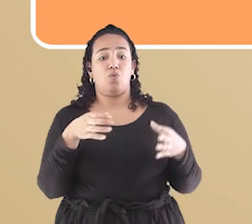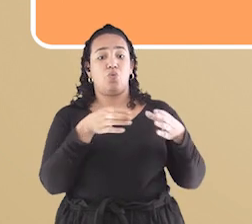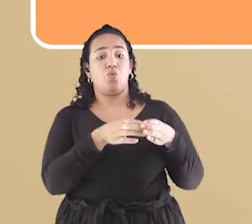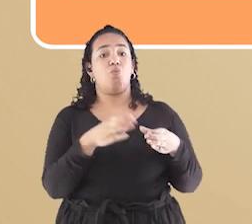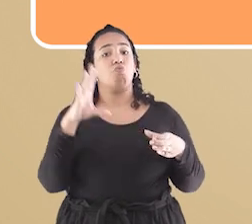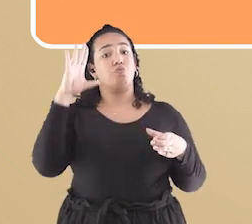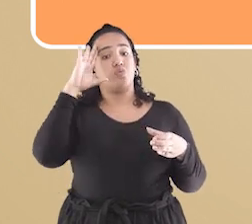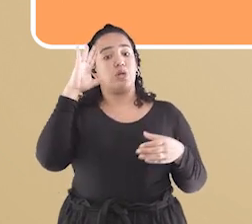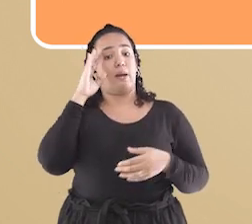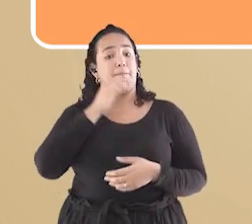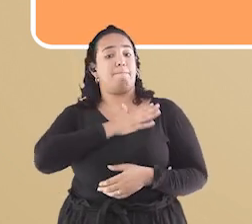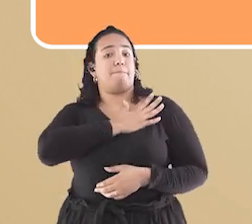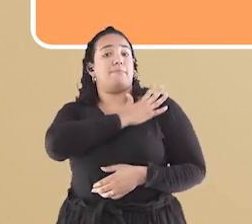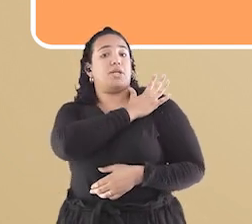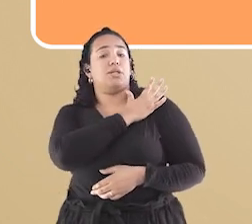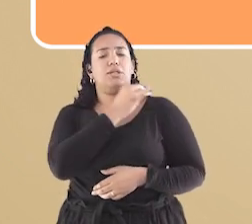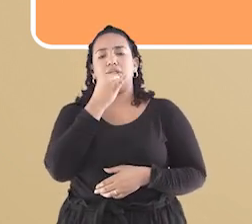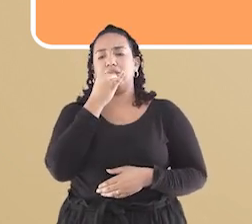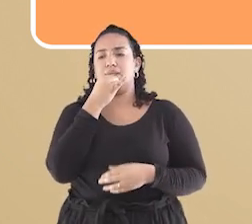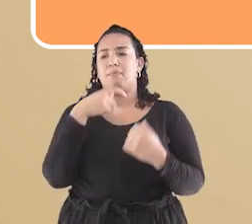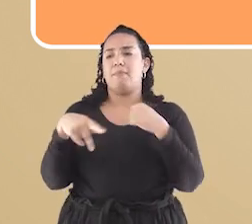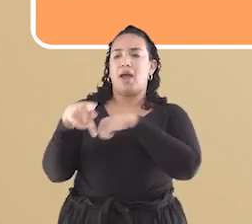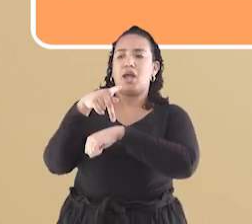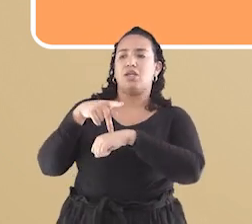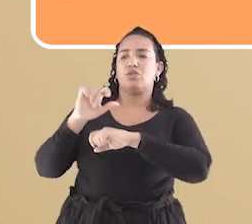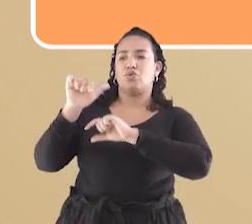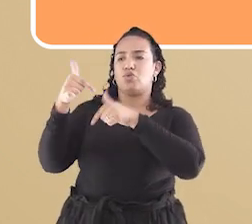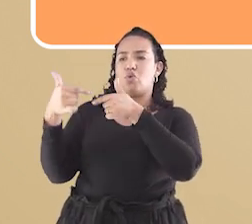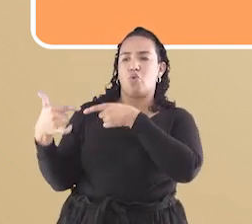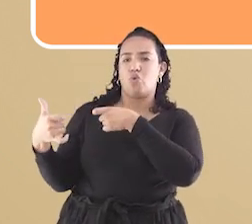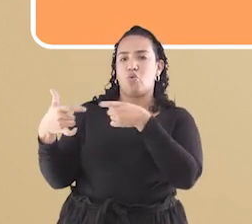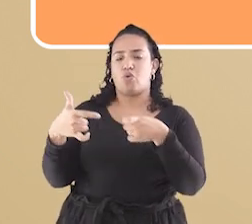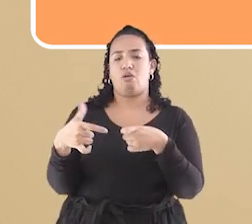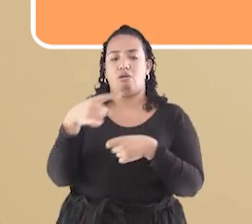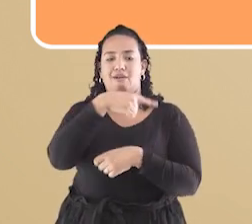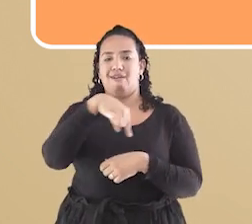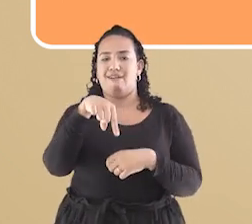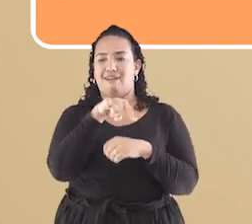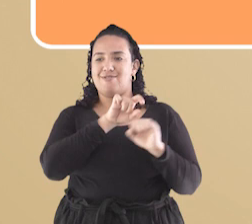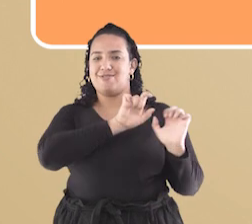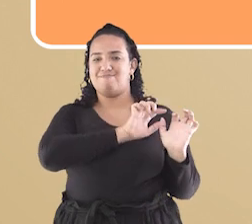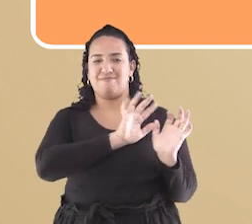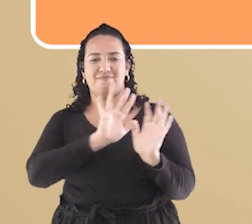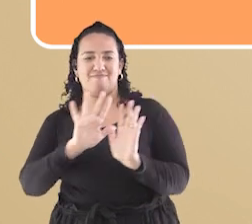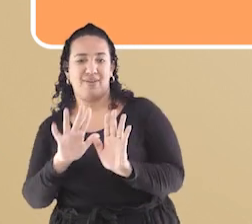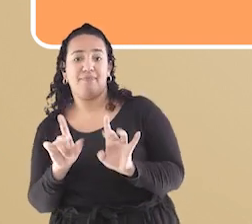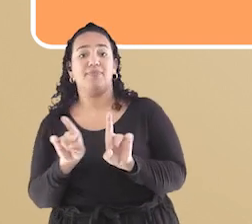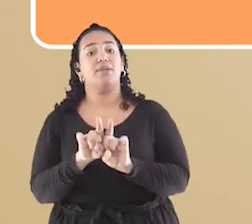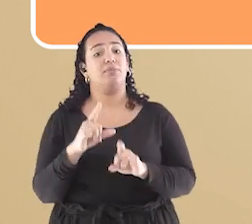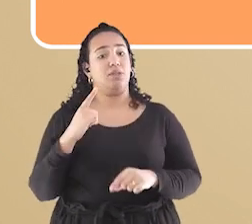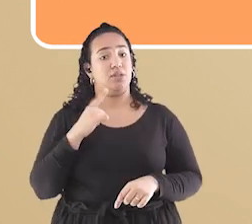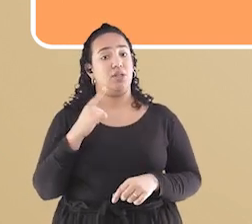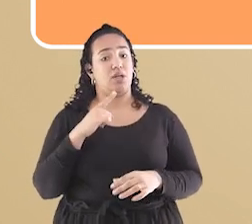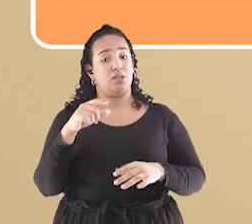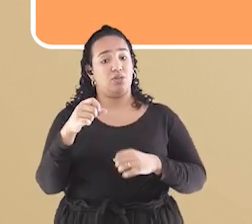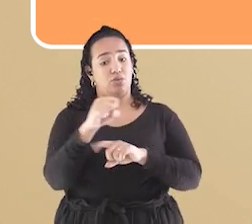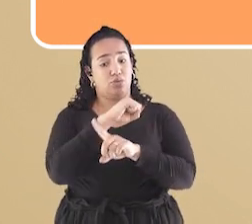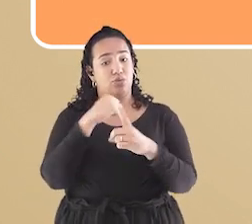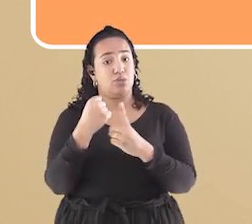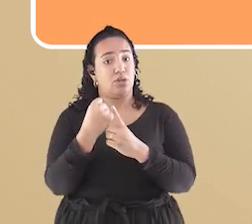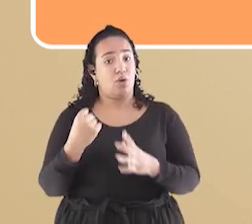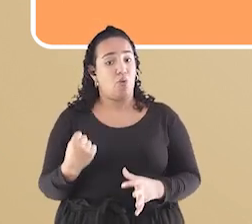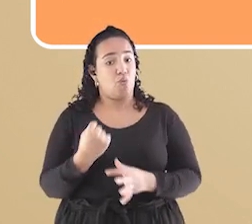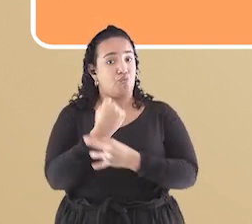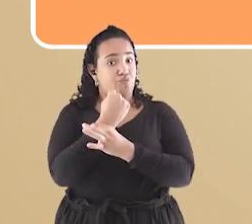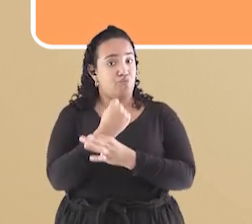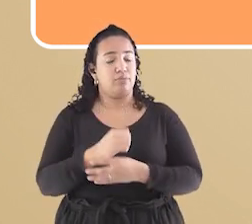possíveis invasões ou conflitos com outros países, e também para estabelecer a ordem pública e segurança da sociedade. A